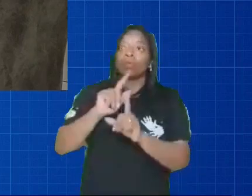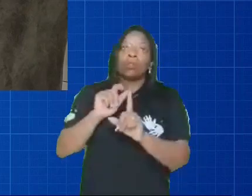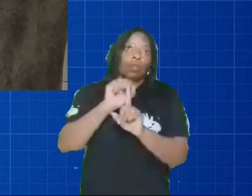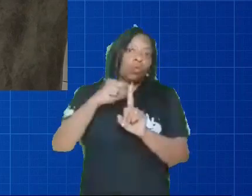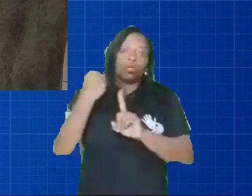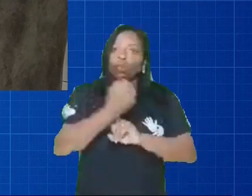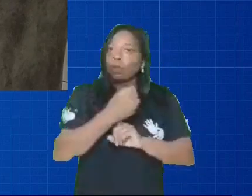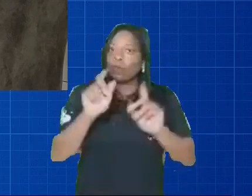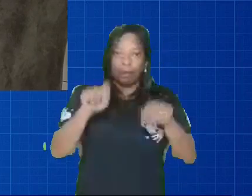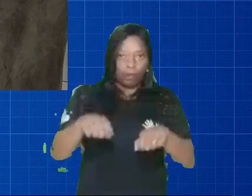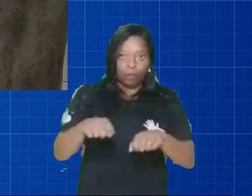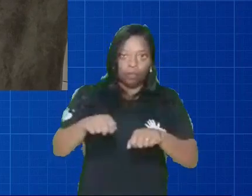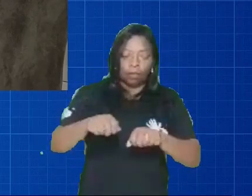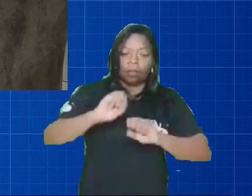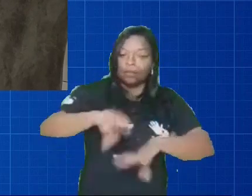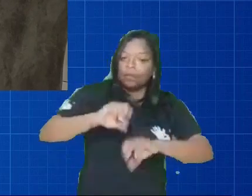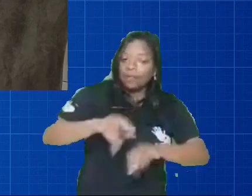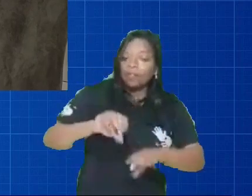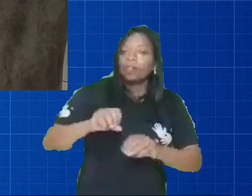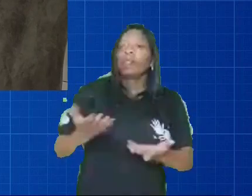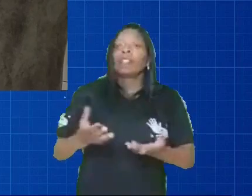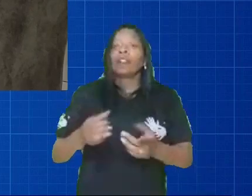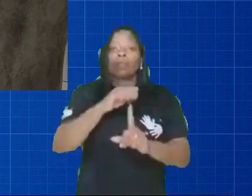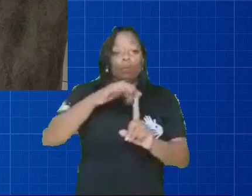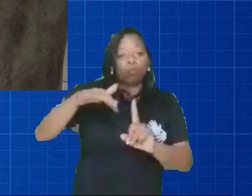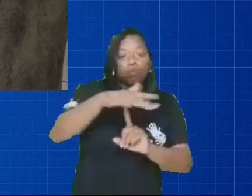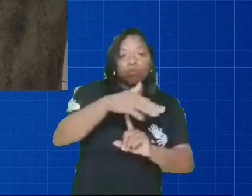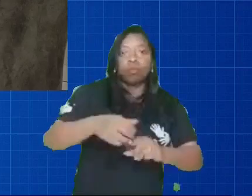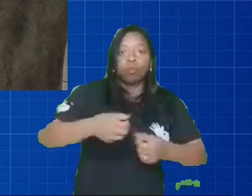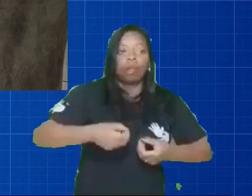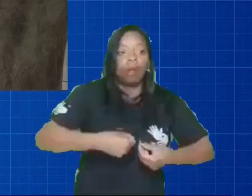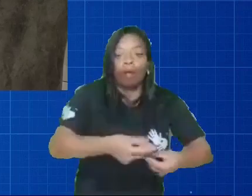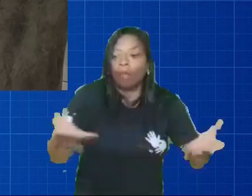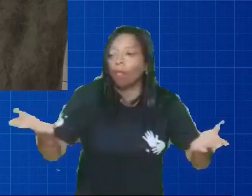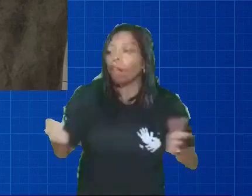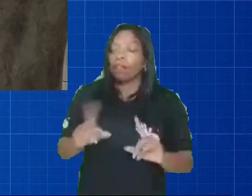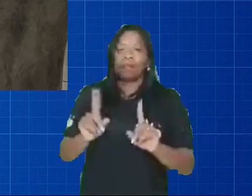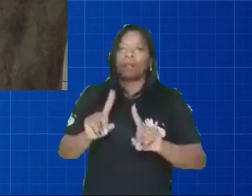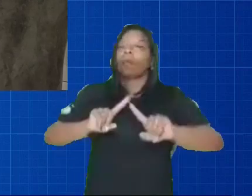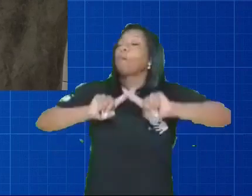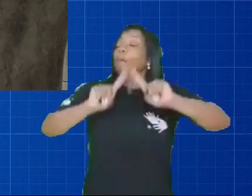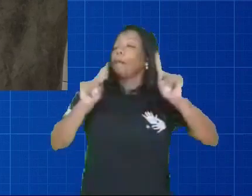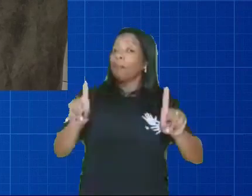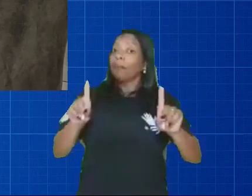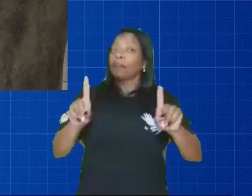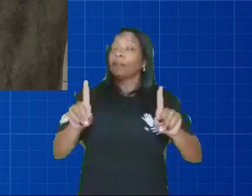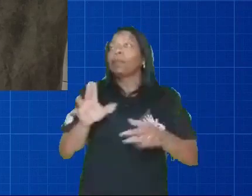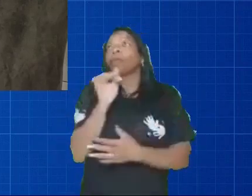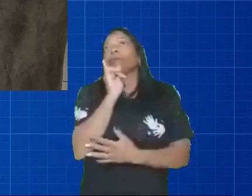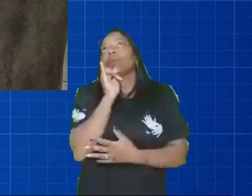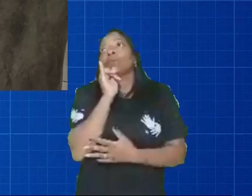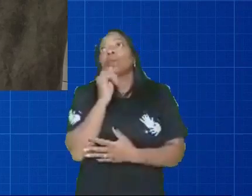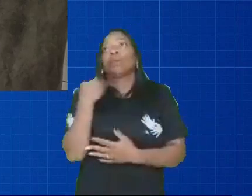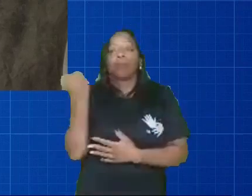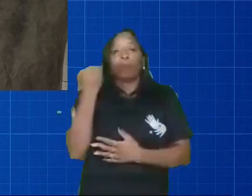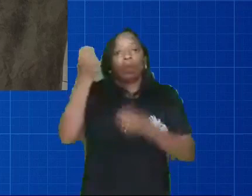outras áreas, né? E é até interessante que quando a gente fez a política municipal, a gente fez a consulta pública, né, até porque é